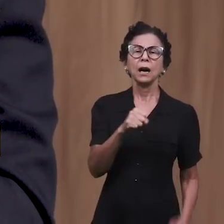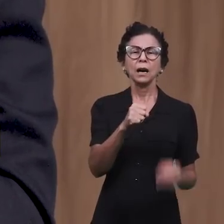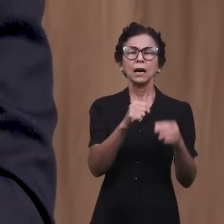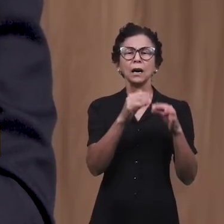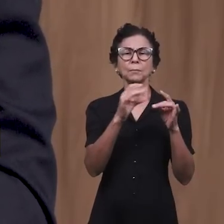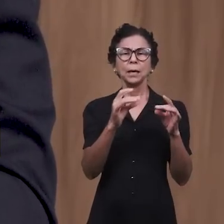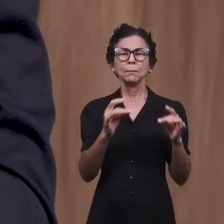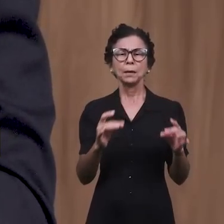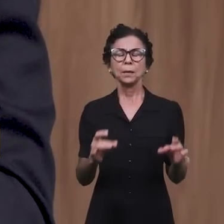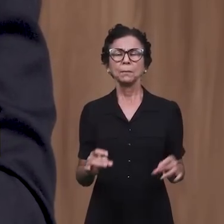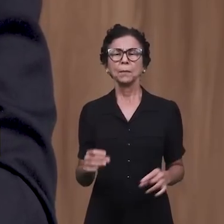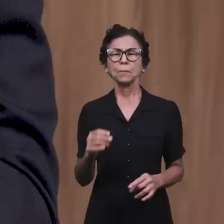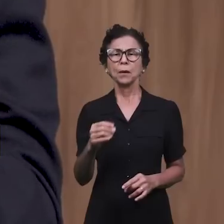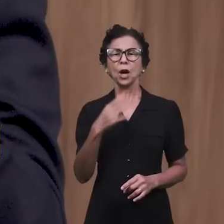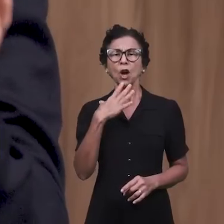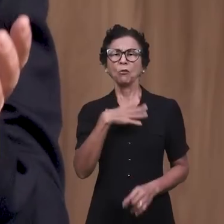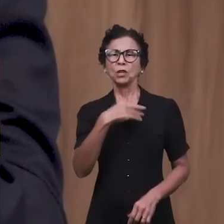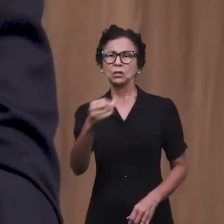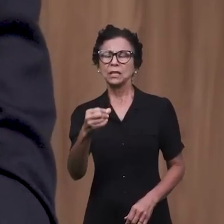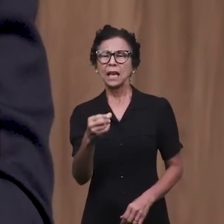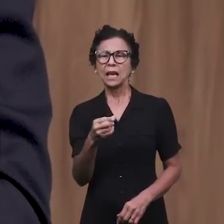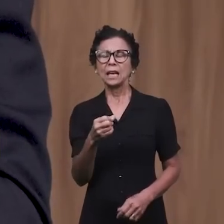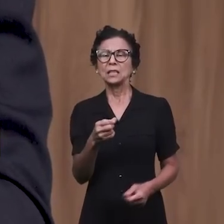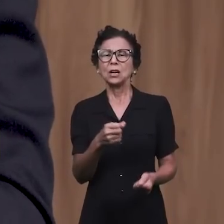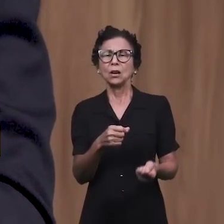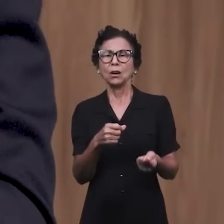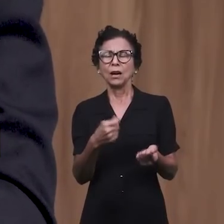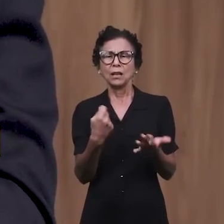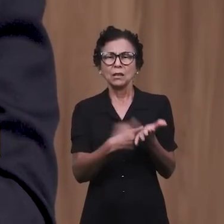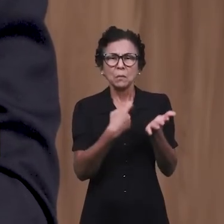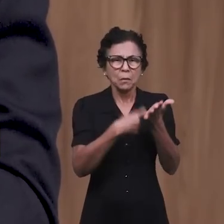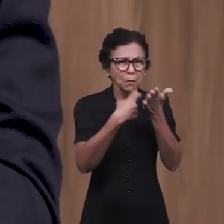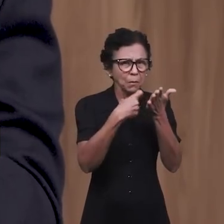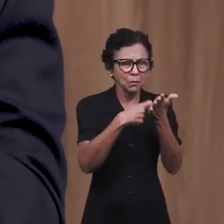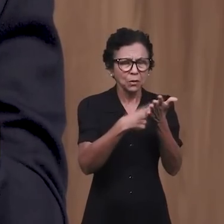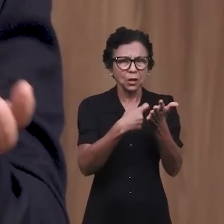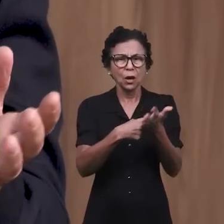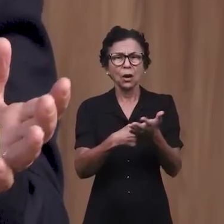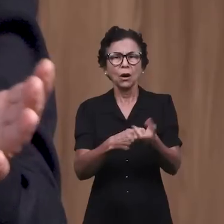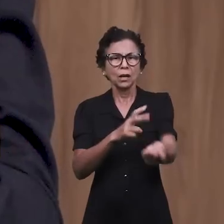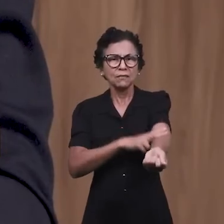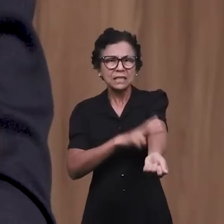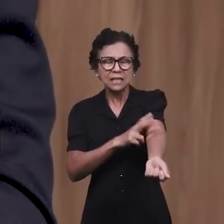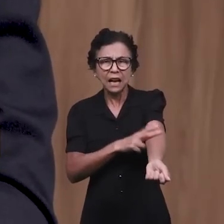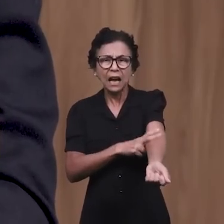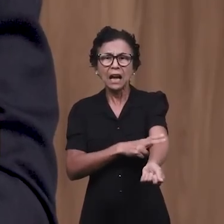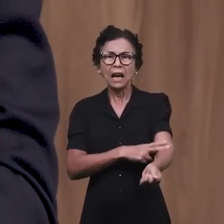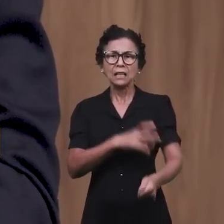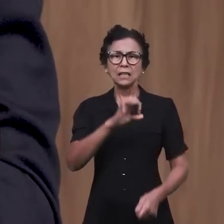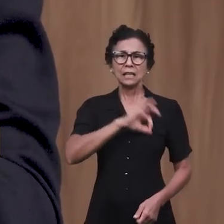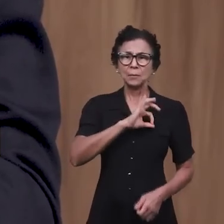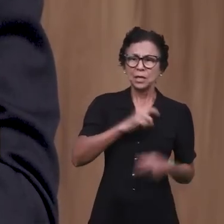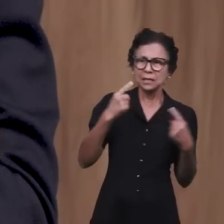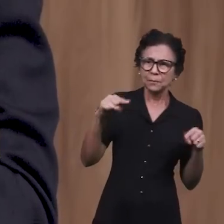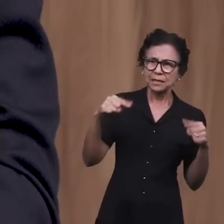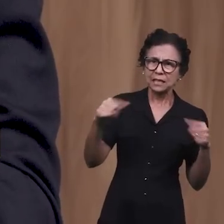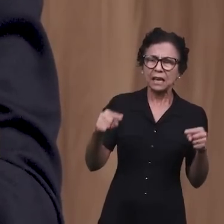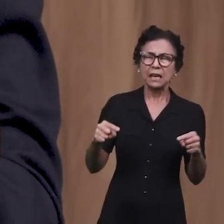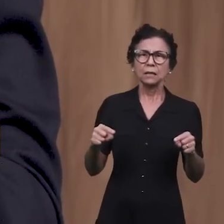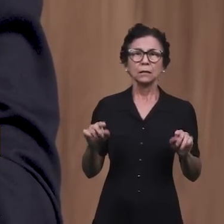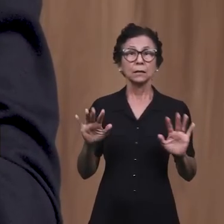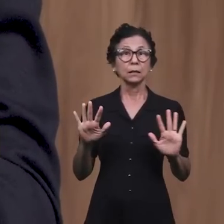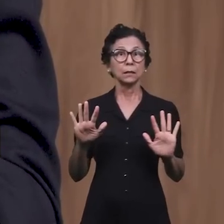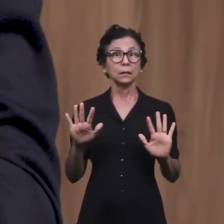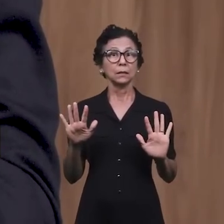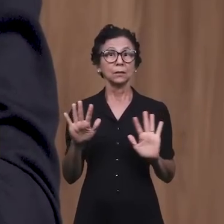e que o filho dele está mexendo com droga e tal, está sendo perseguido pela polícia. Esse tipo de expressão não pode